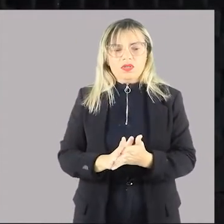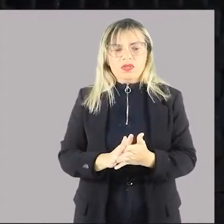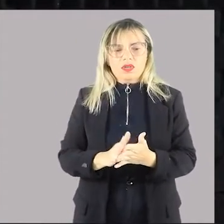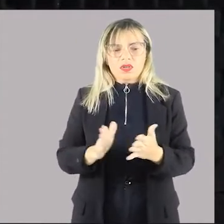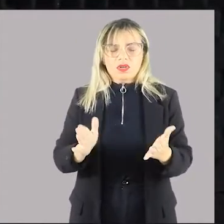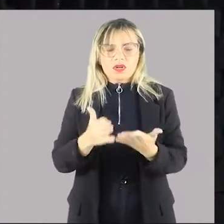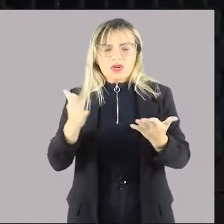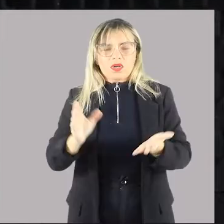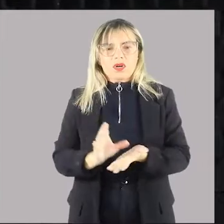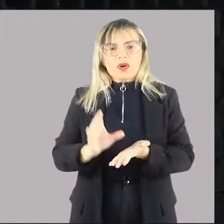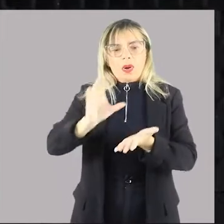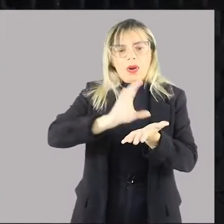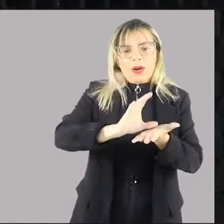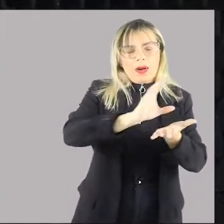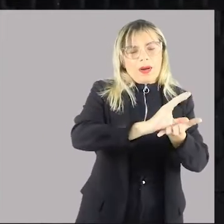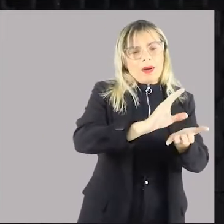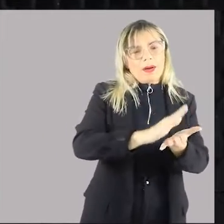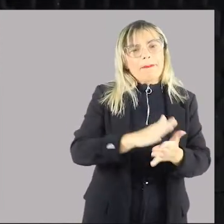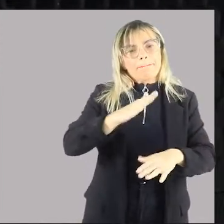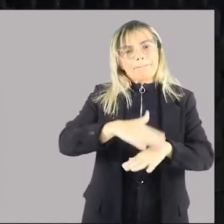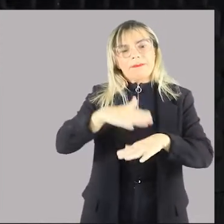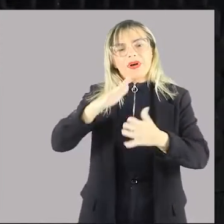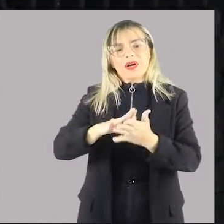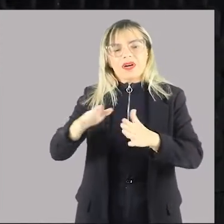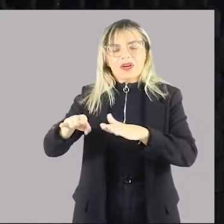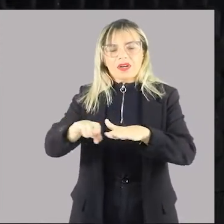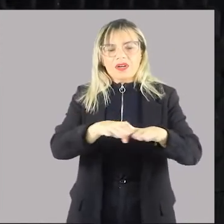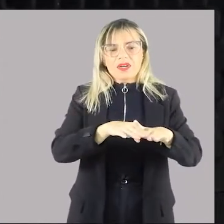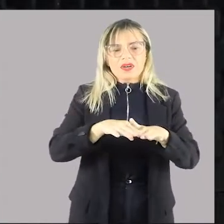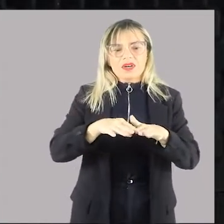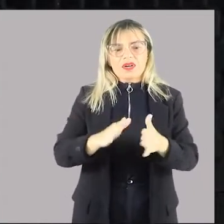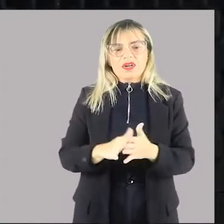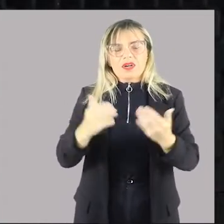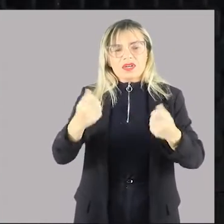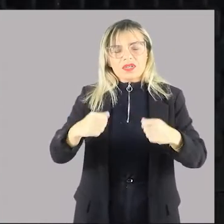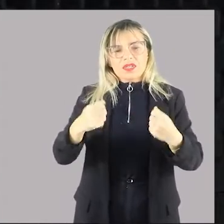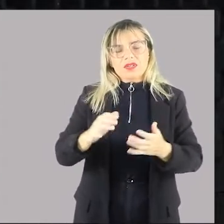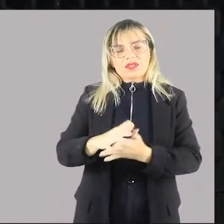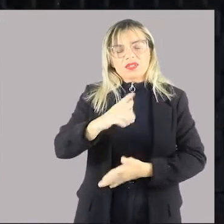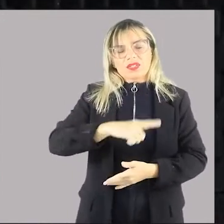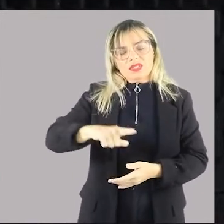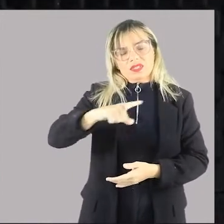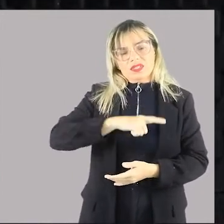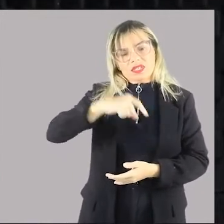melhor distribuição de renda, como essas políticas sociais, elas são indispensáveis.